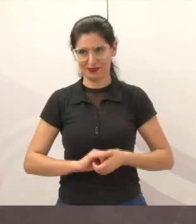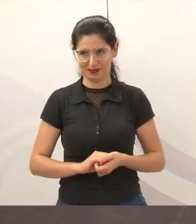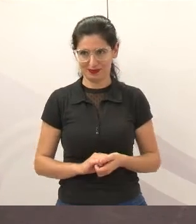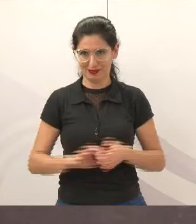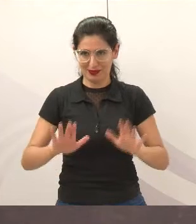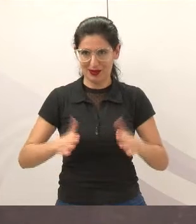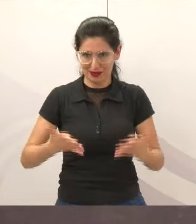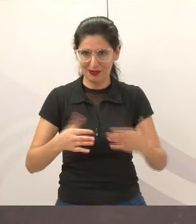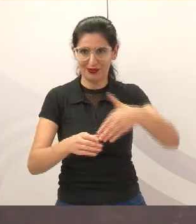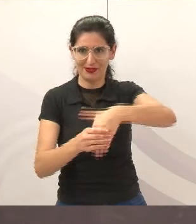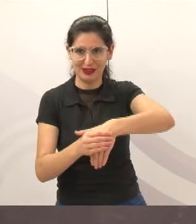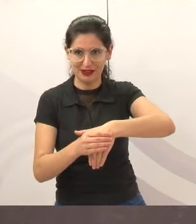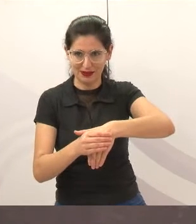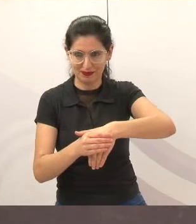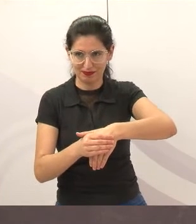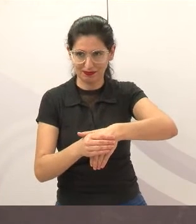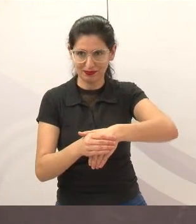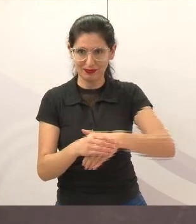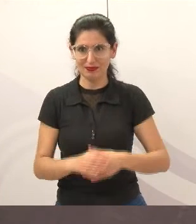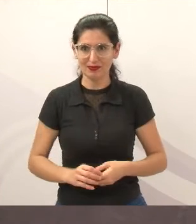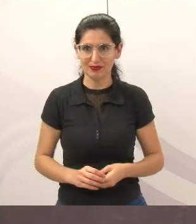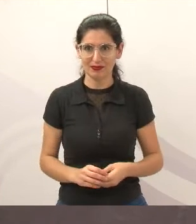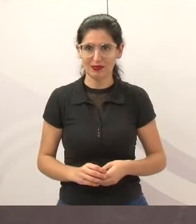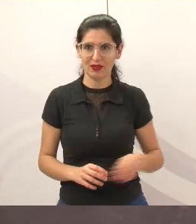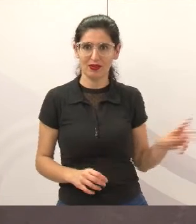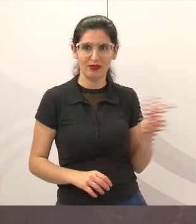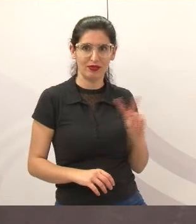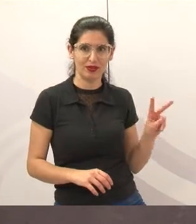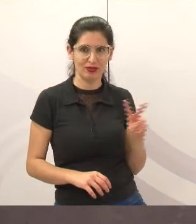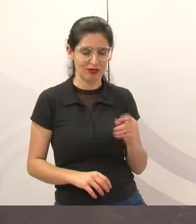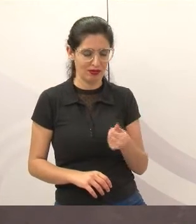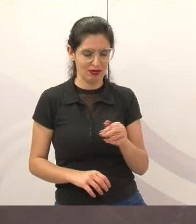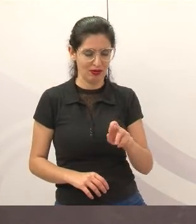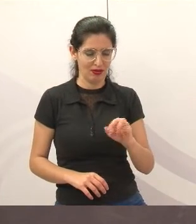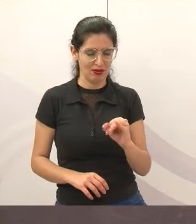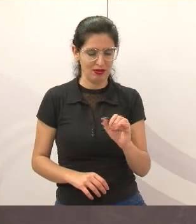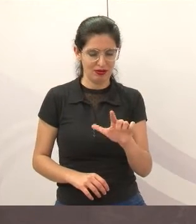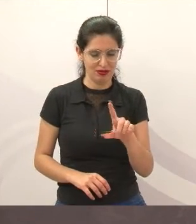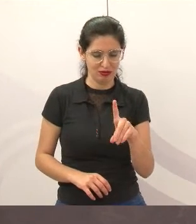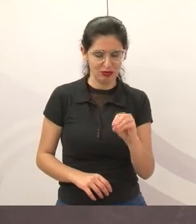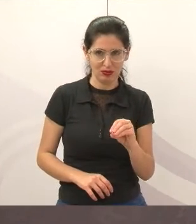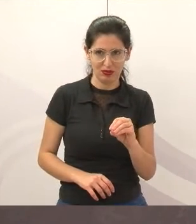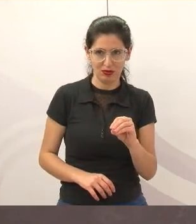bom, em votação, então, solicitação do vereador Arildo Batista para